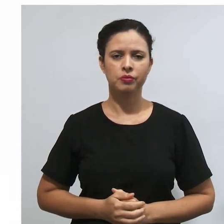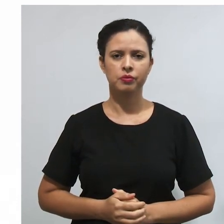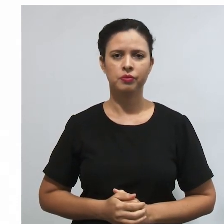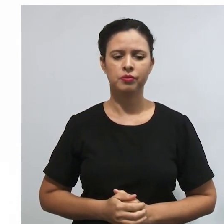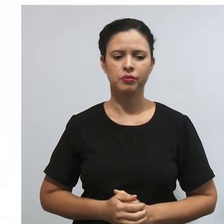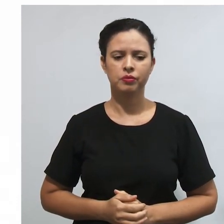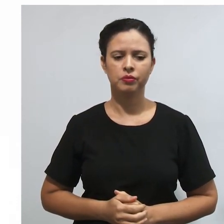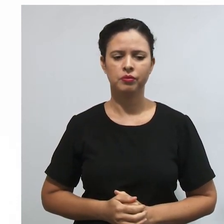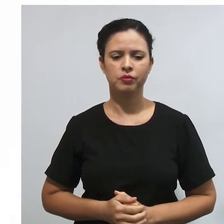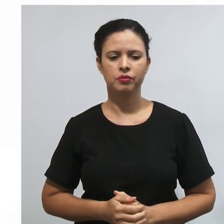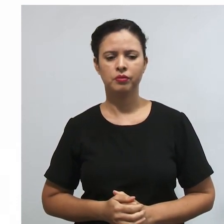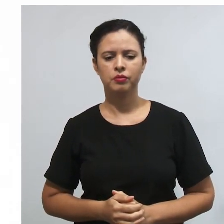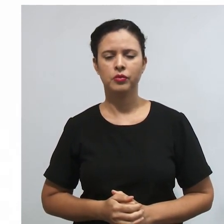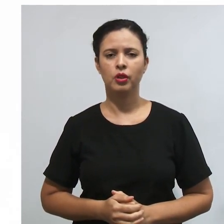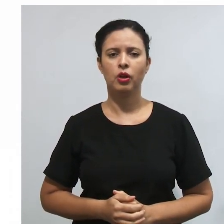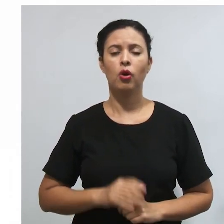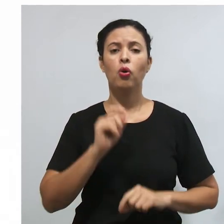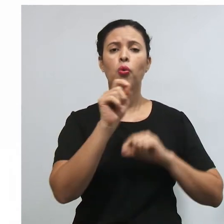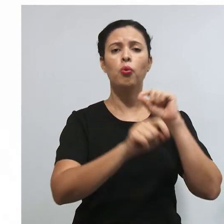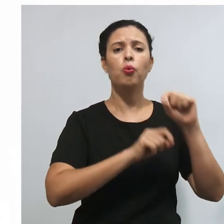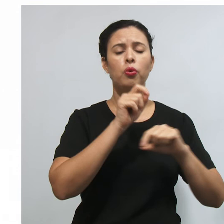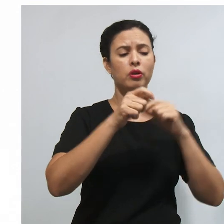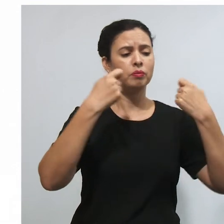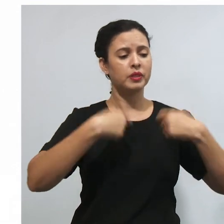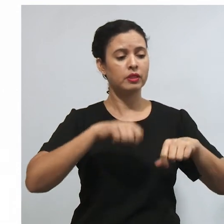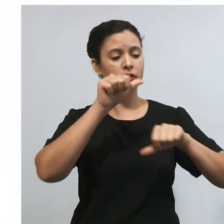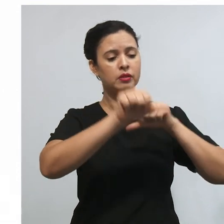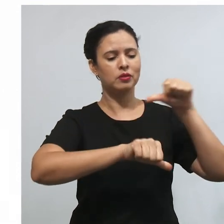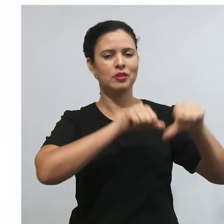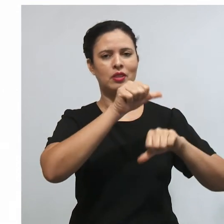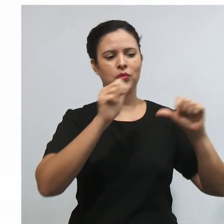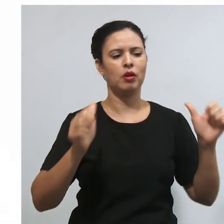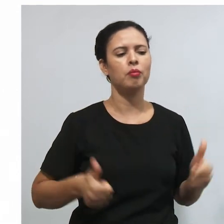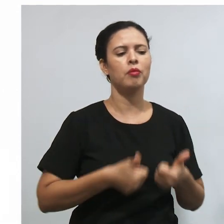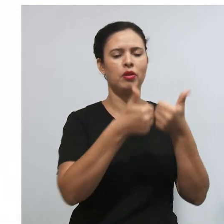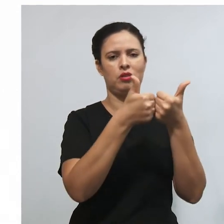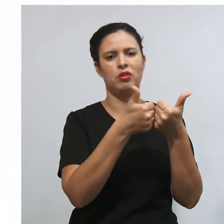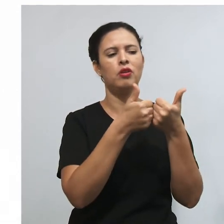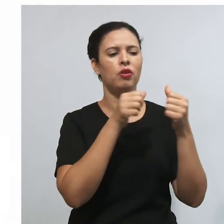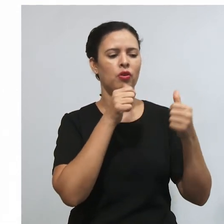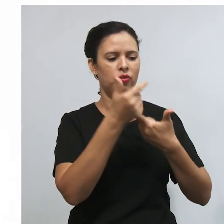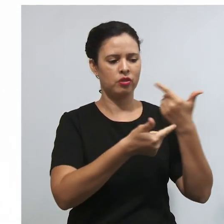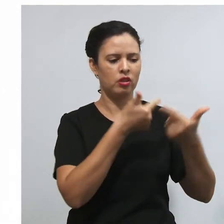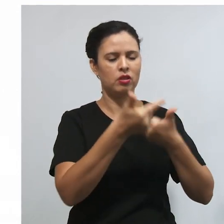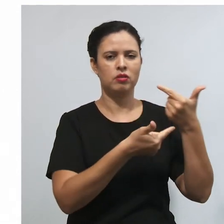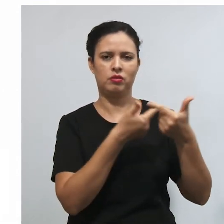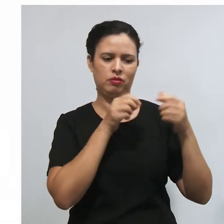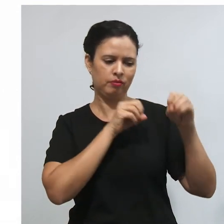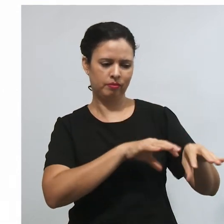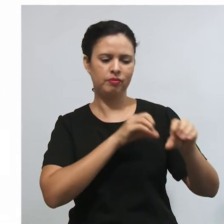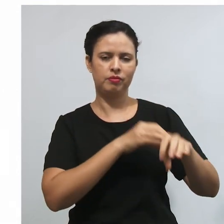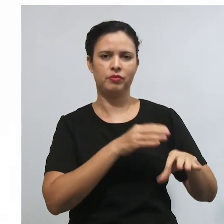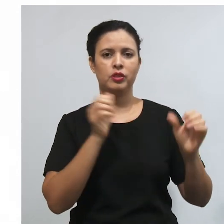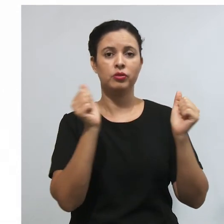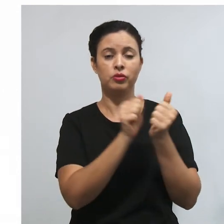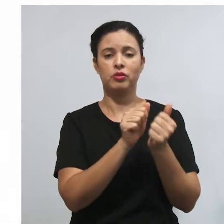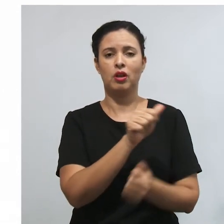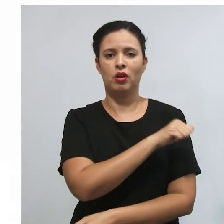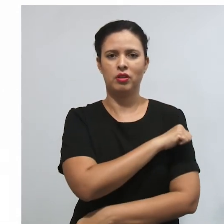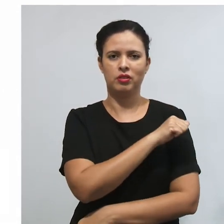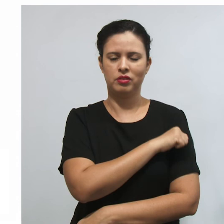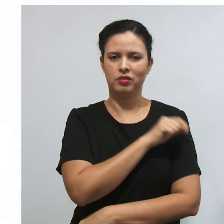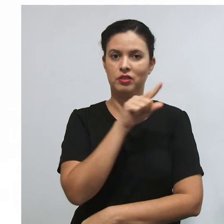Sim ou não? E o que é preciso mudar para aperfeiçoar as ações educacionais junto aos meus alunos? Ou seja, é uma